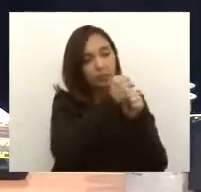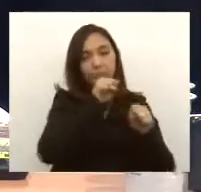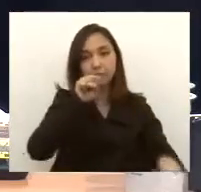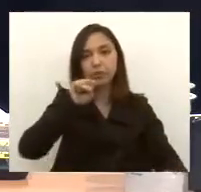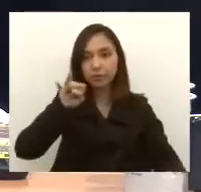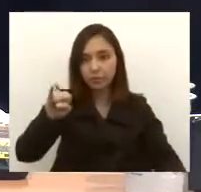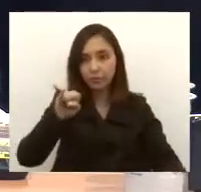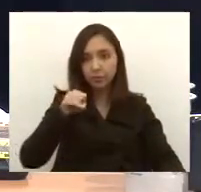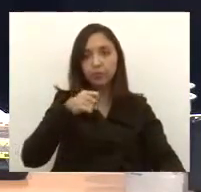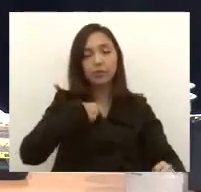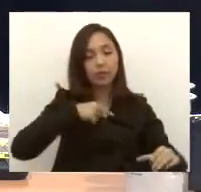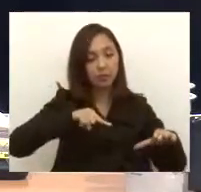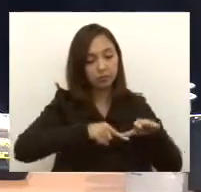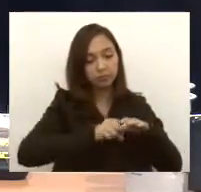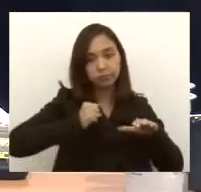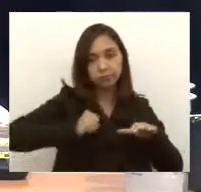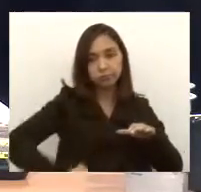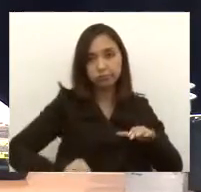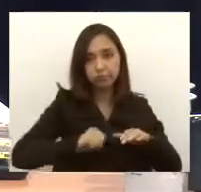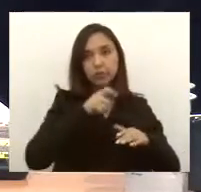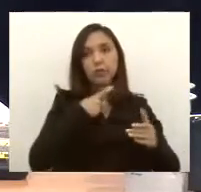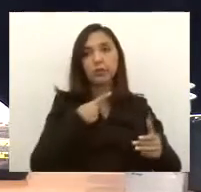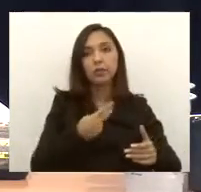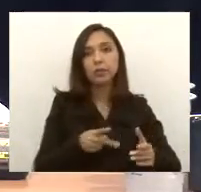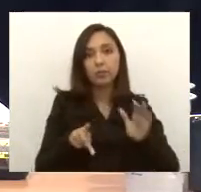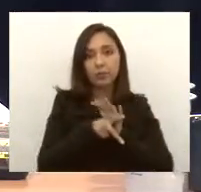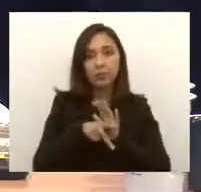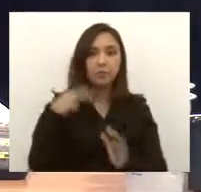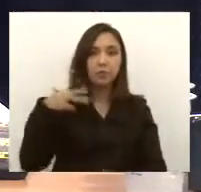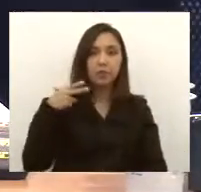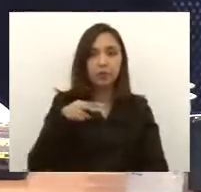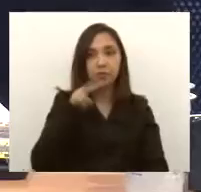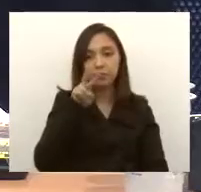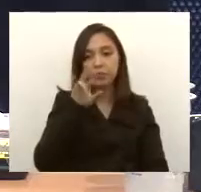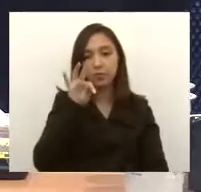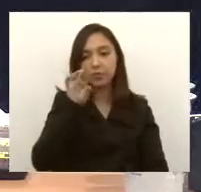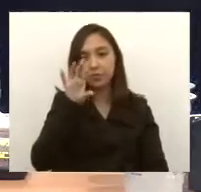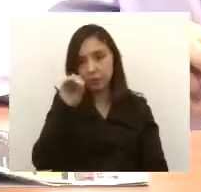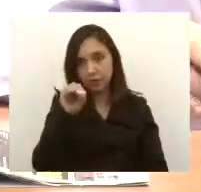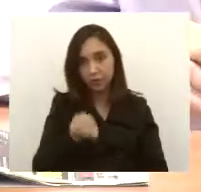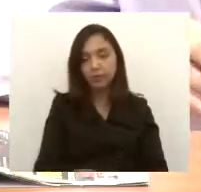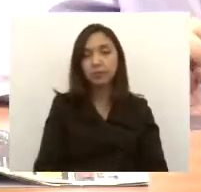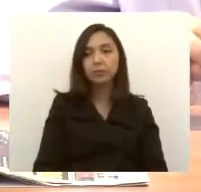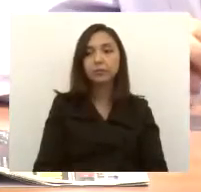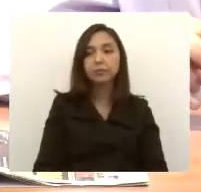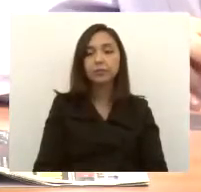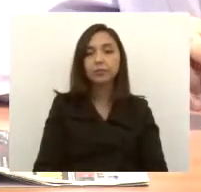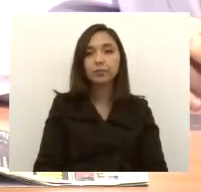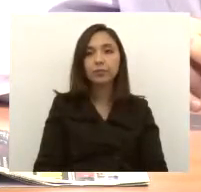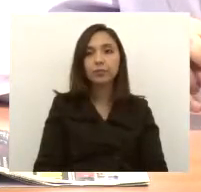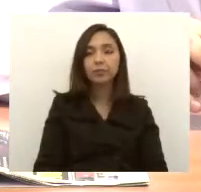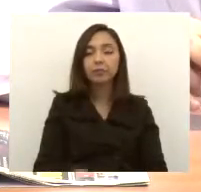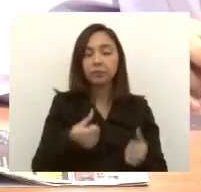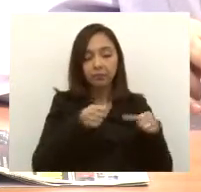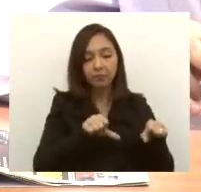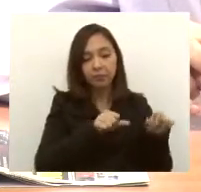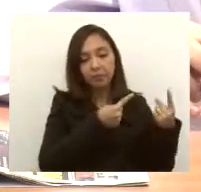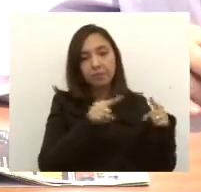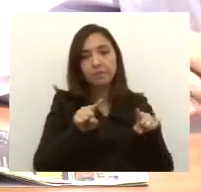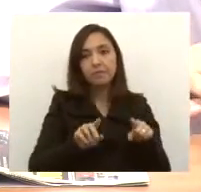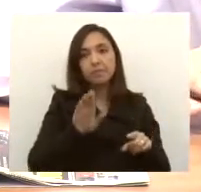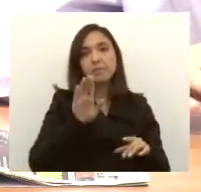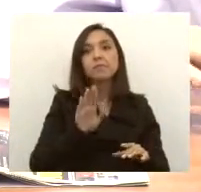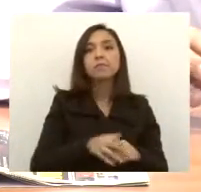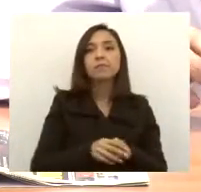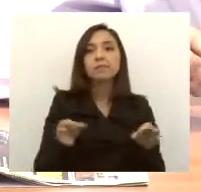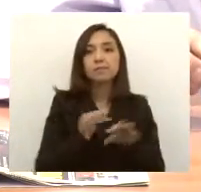para a Liga do esgoto no bairro do Parque Residencial Bambi, ator Dr. Vida Farmácia. Em discussão, encerrada a discussão e votação, os vereadores foram as pendentes comissões, contratos